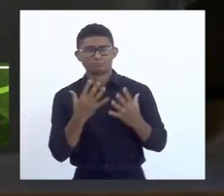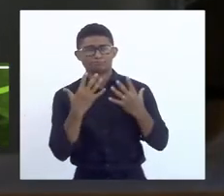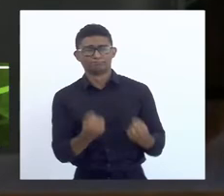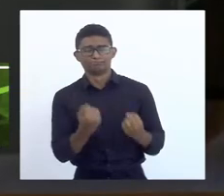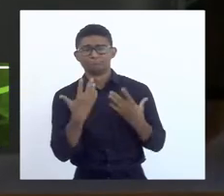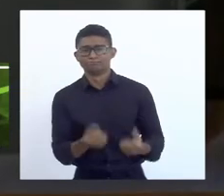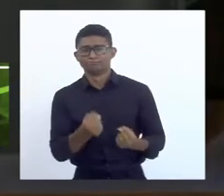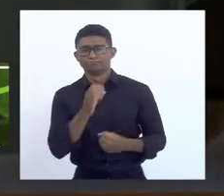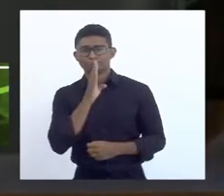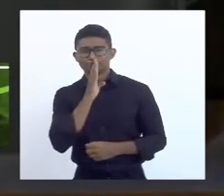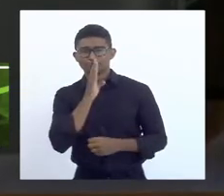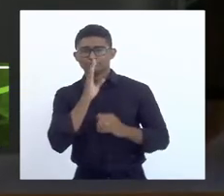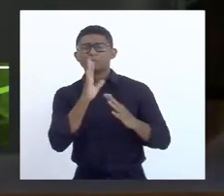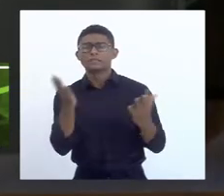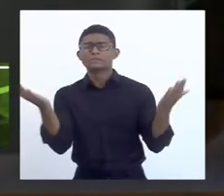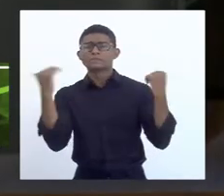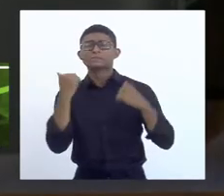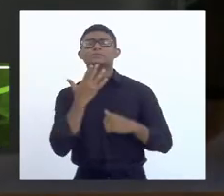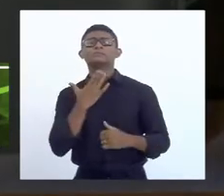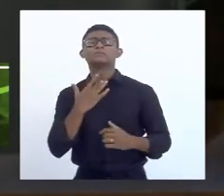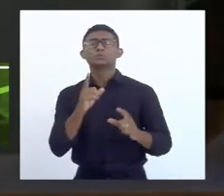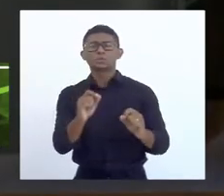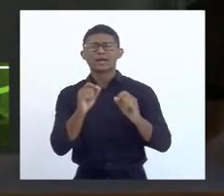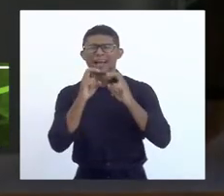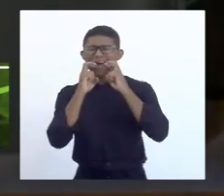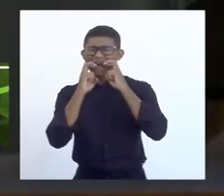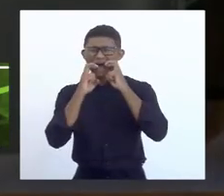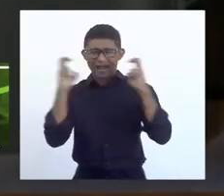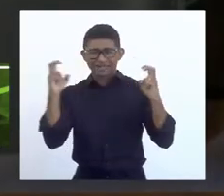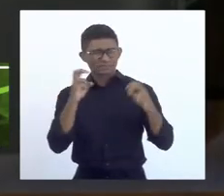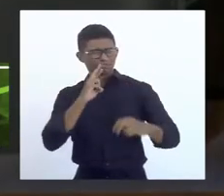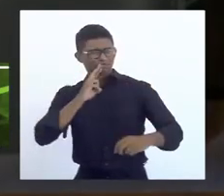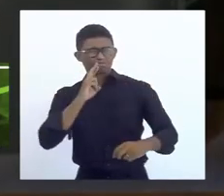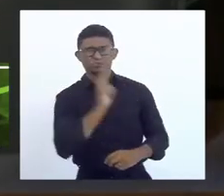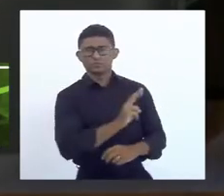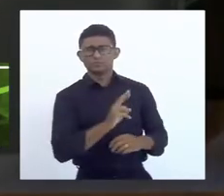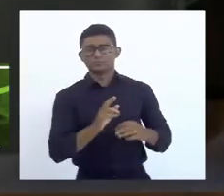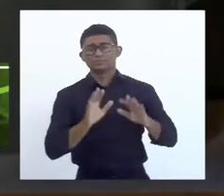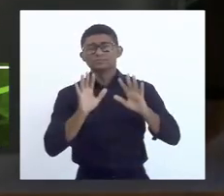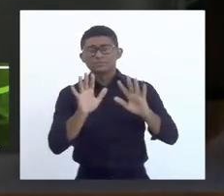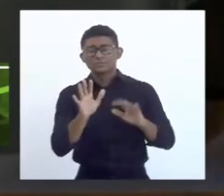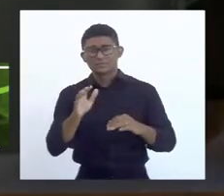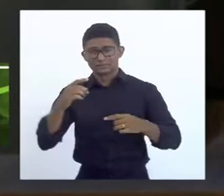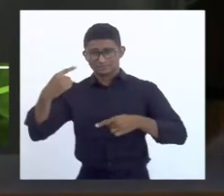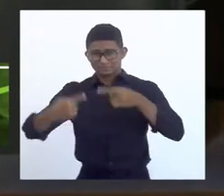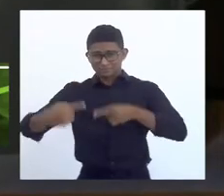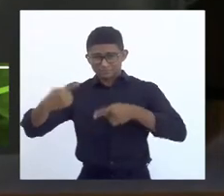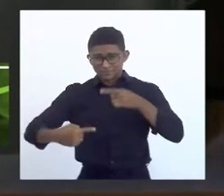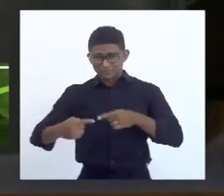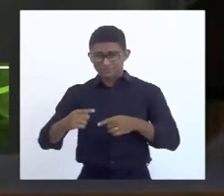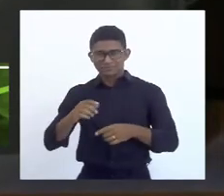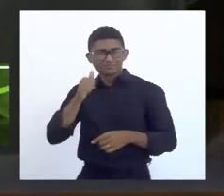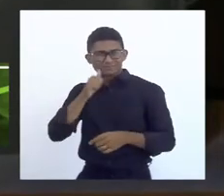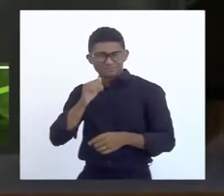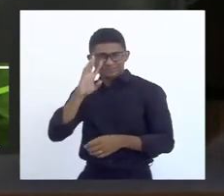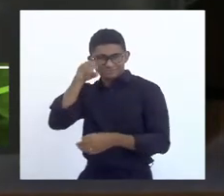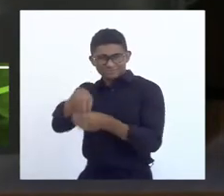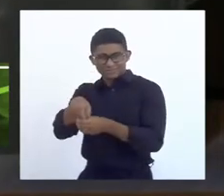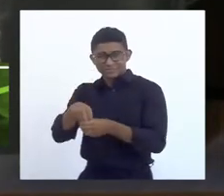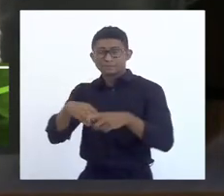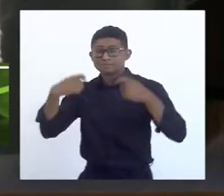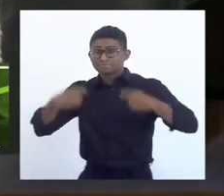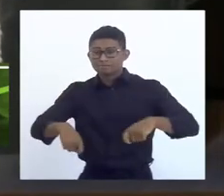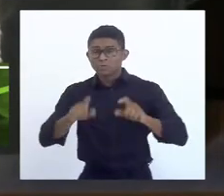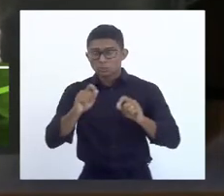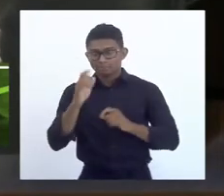nossa vontade é de gritar, soltar a voz, responder. Mas a mulher na política precisa ter sensatez, precisa